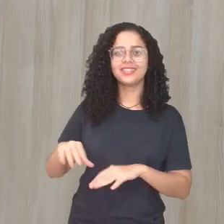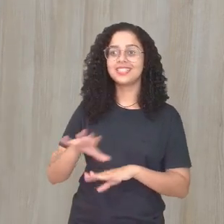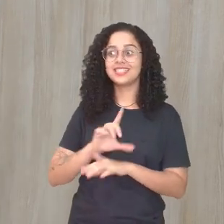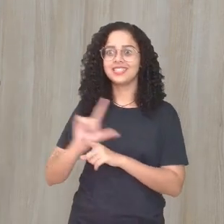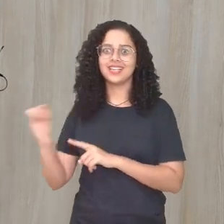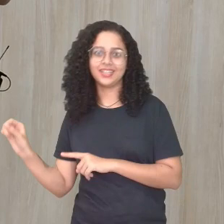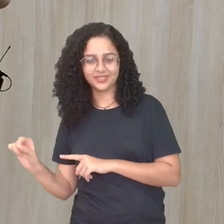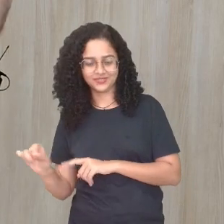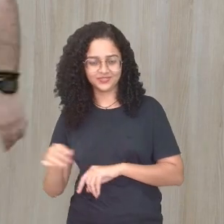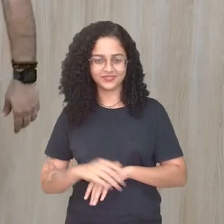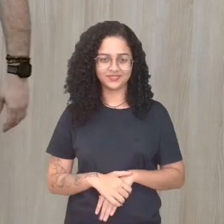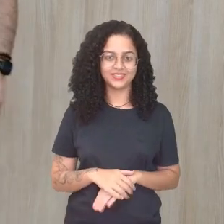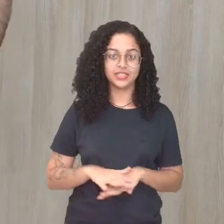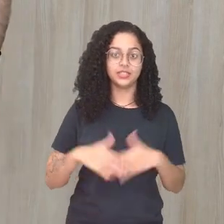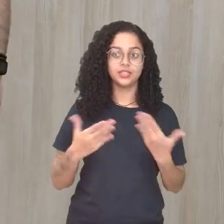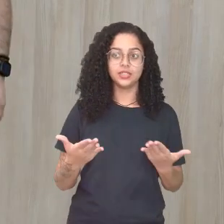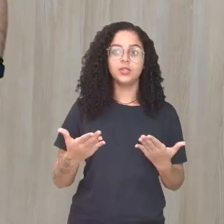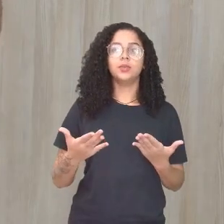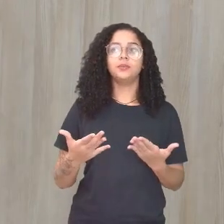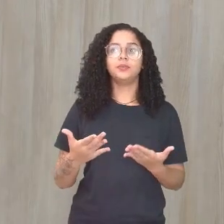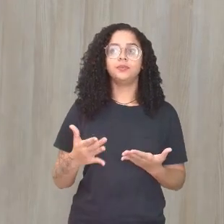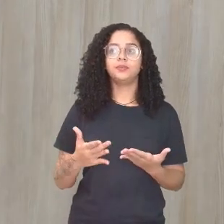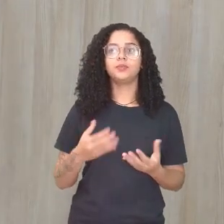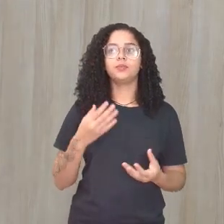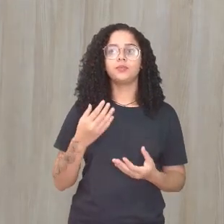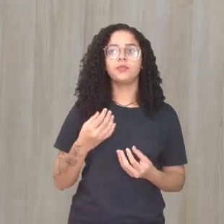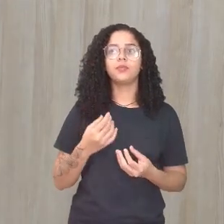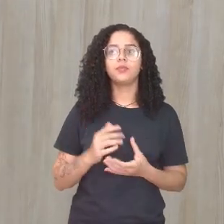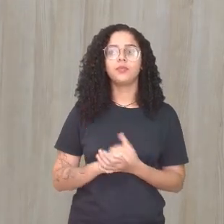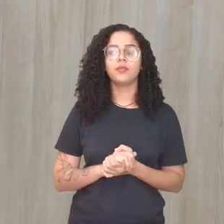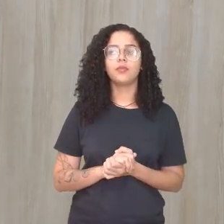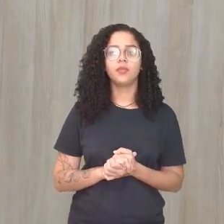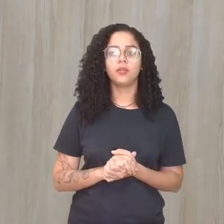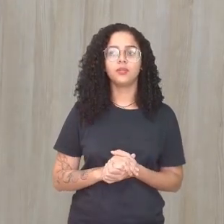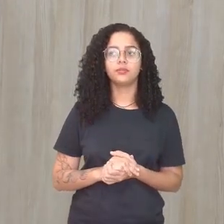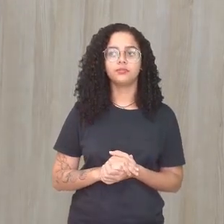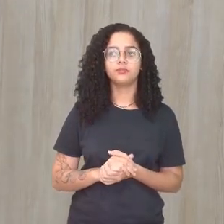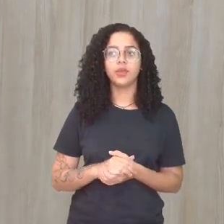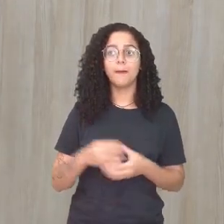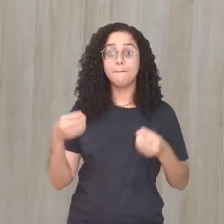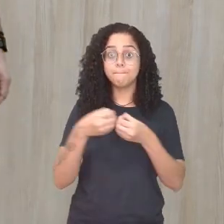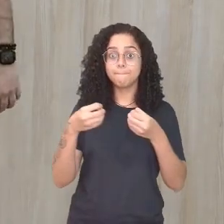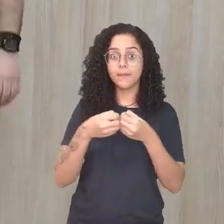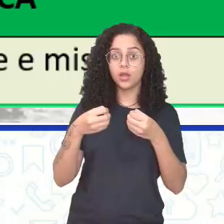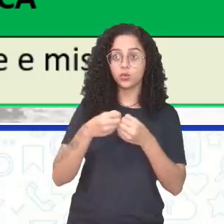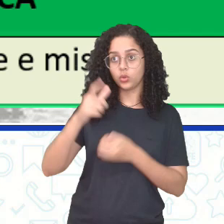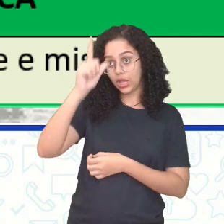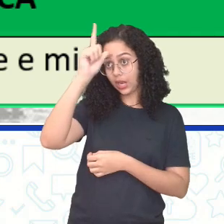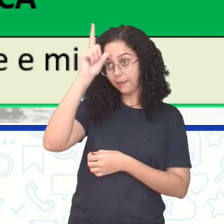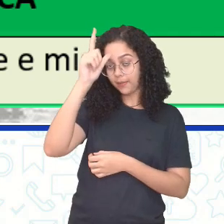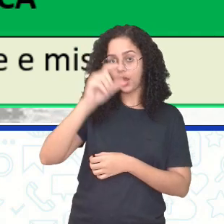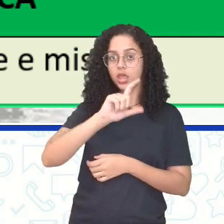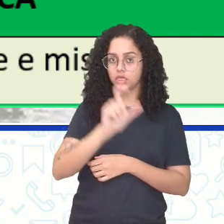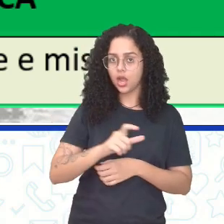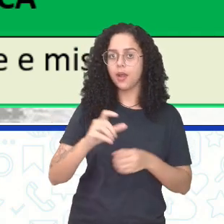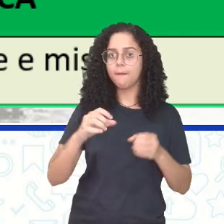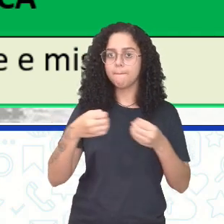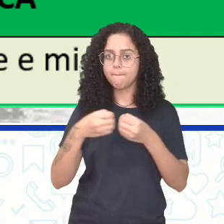saindo. Então, nesse sentido, como ela estava do lado da Alemanha, na